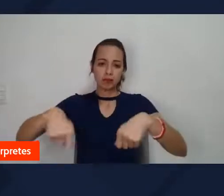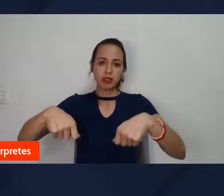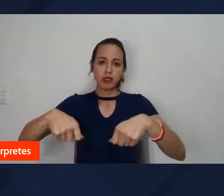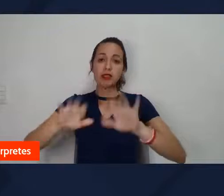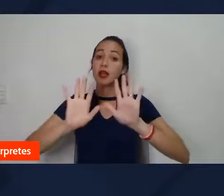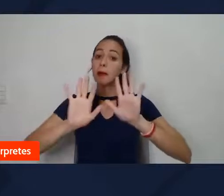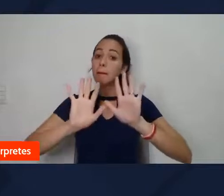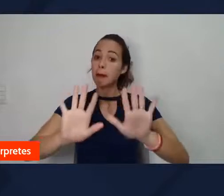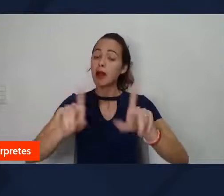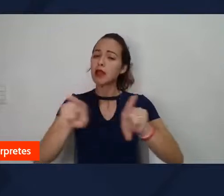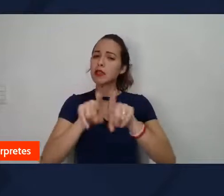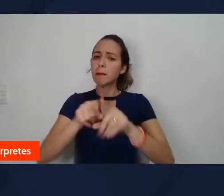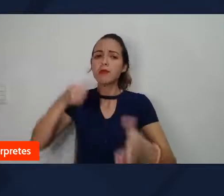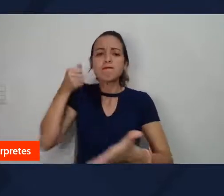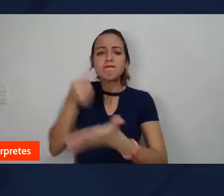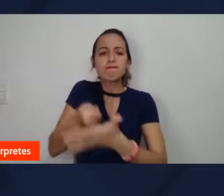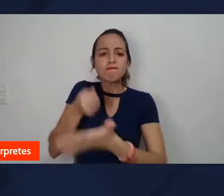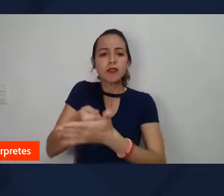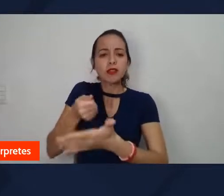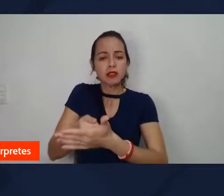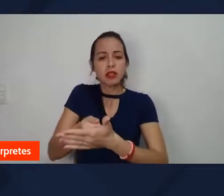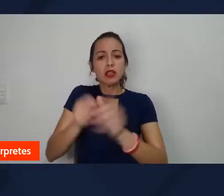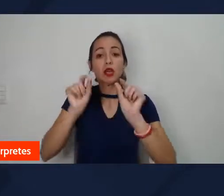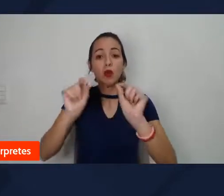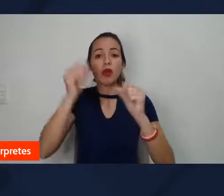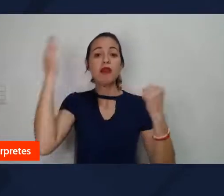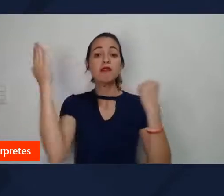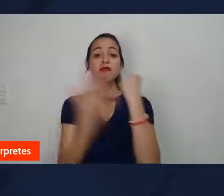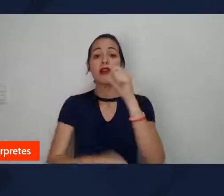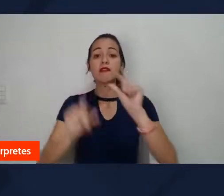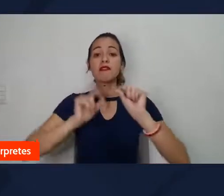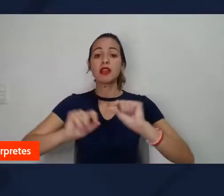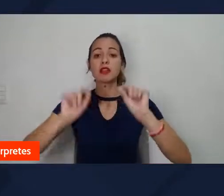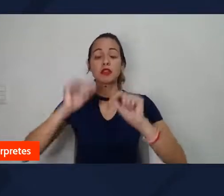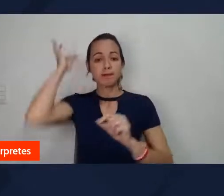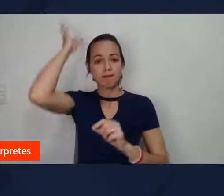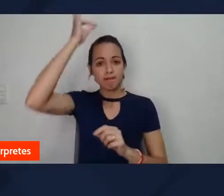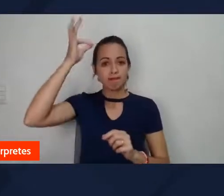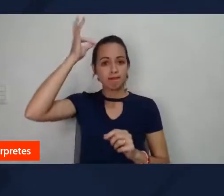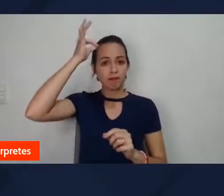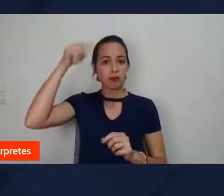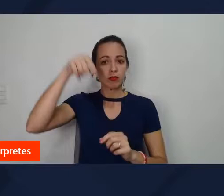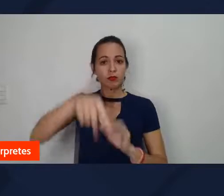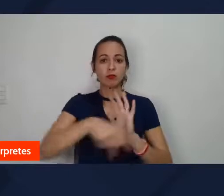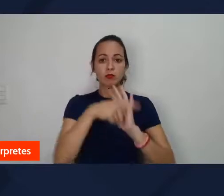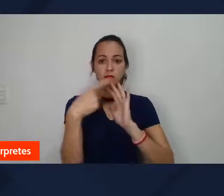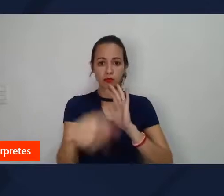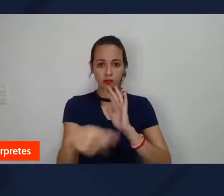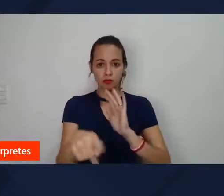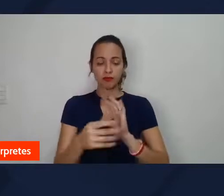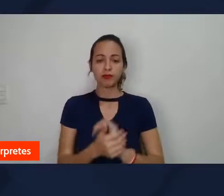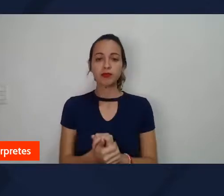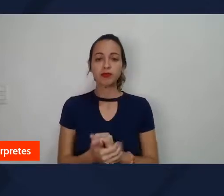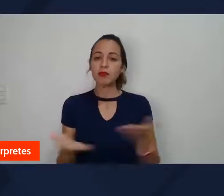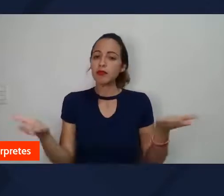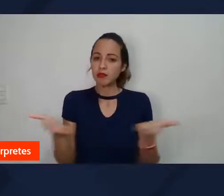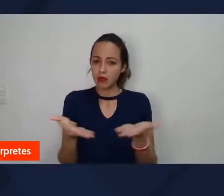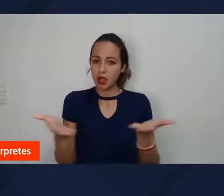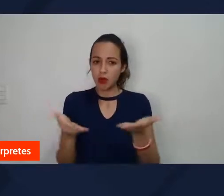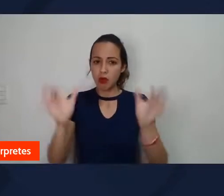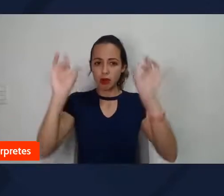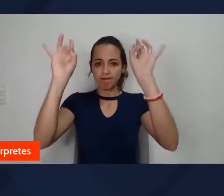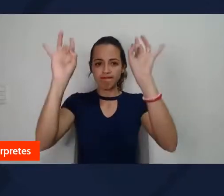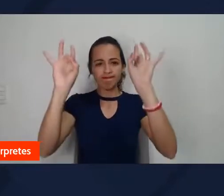de resistência em defesa dos princípios do Estado de Direito. Nesse momento, especialmente